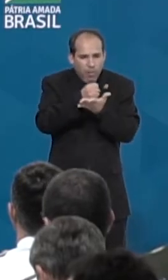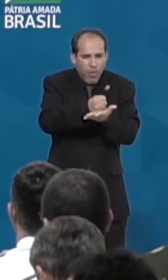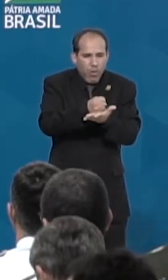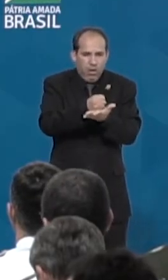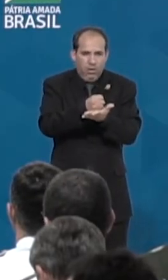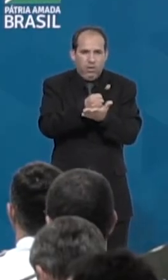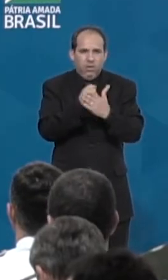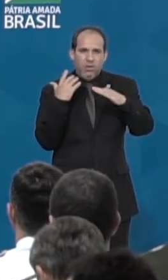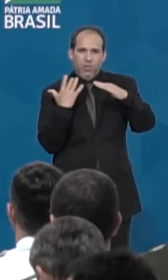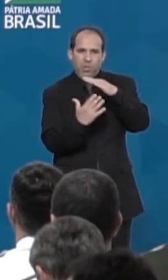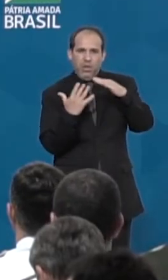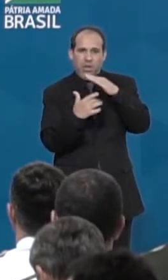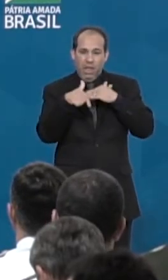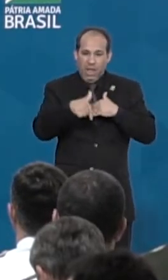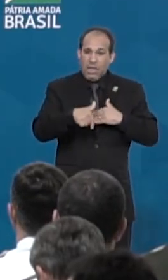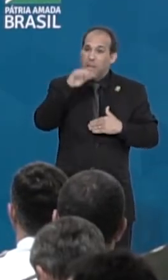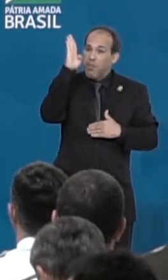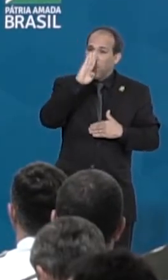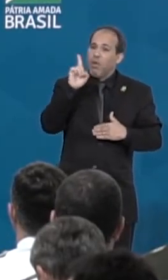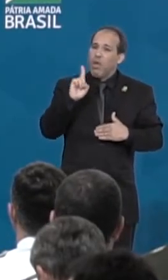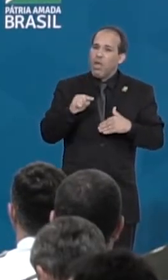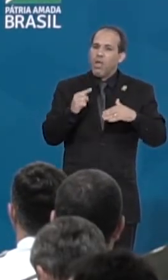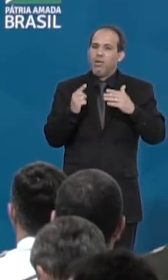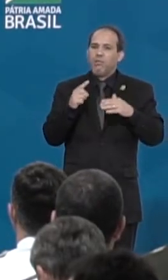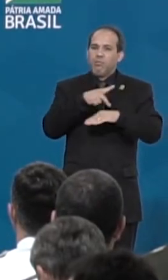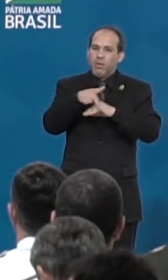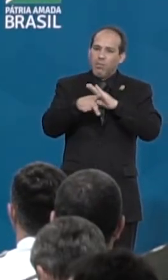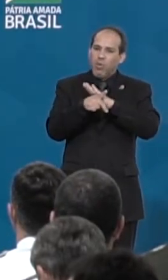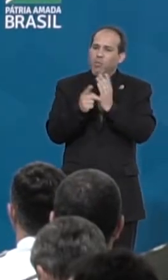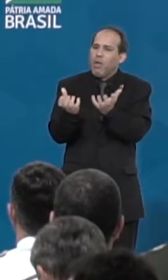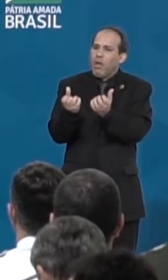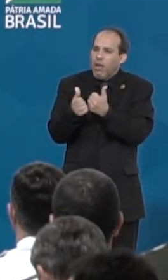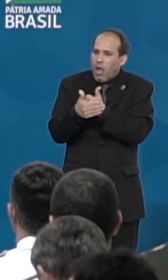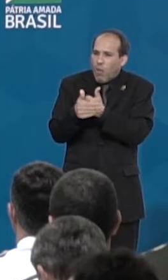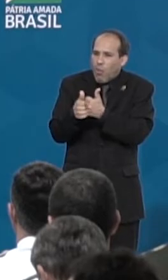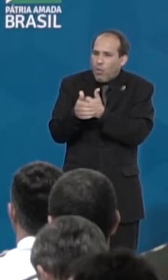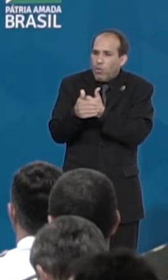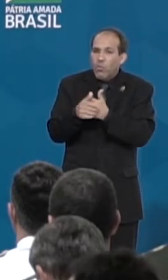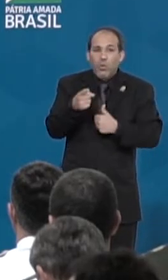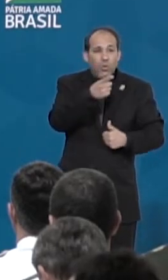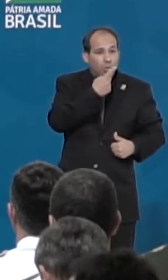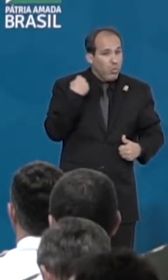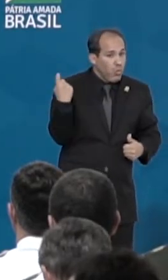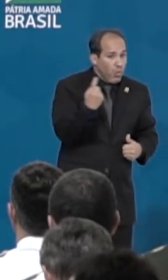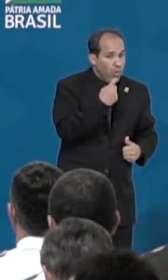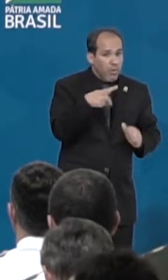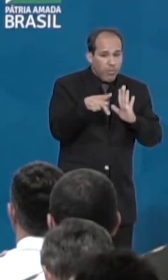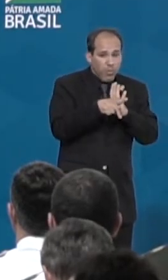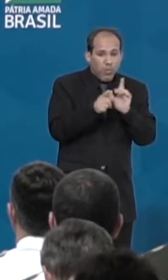Brasil é uma nação acolhedora. Nós somos um povo acolhedor.